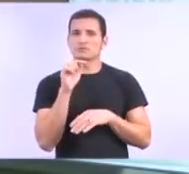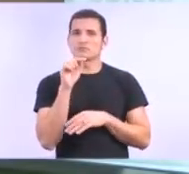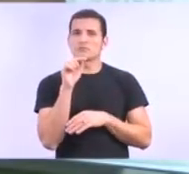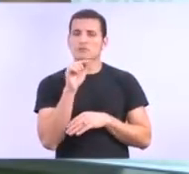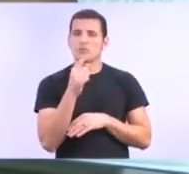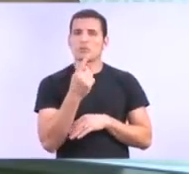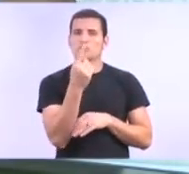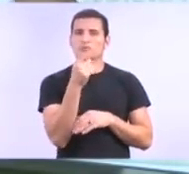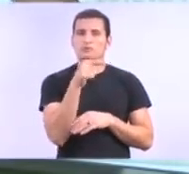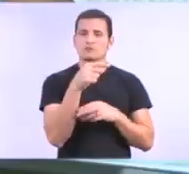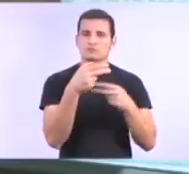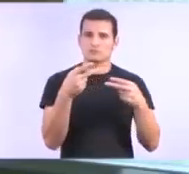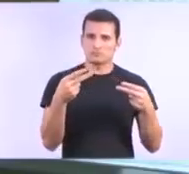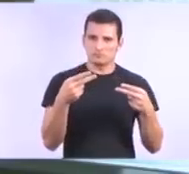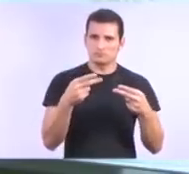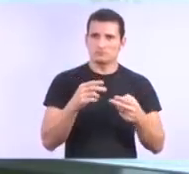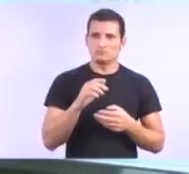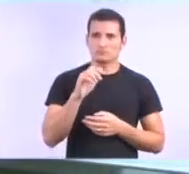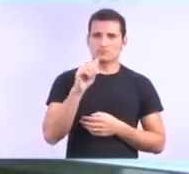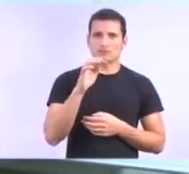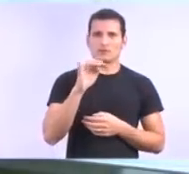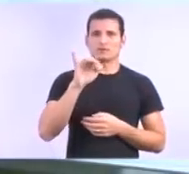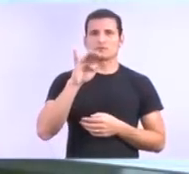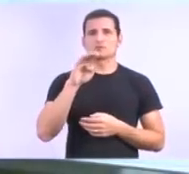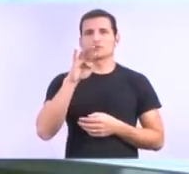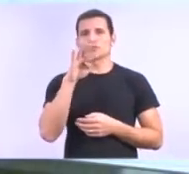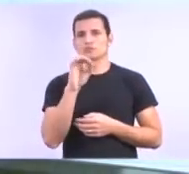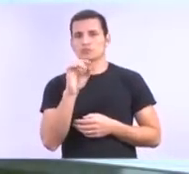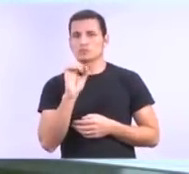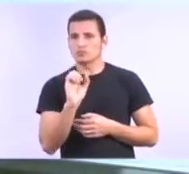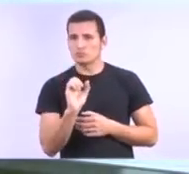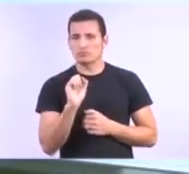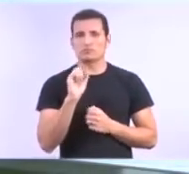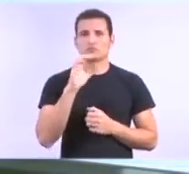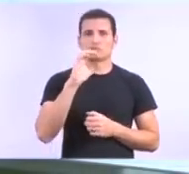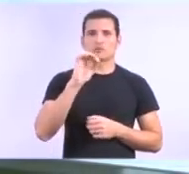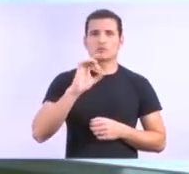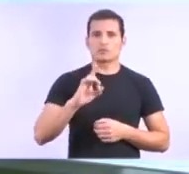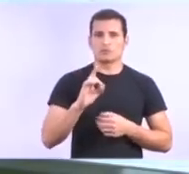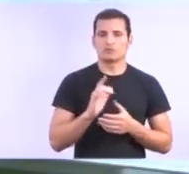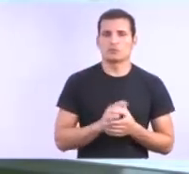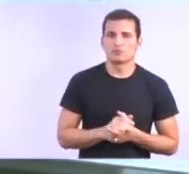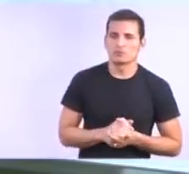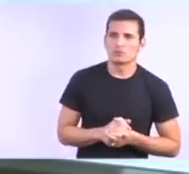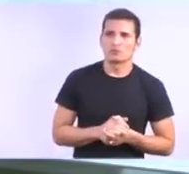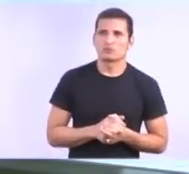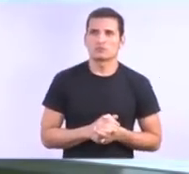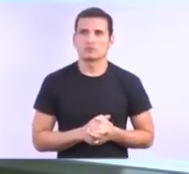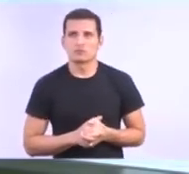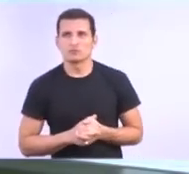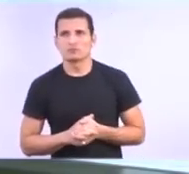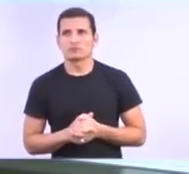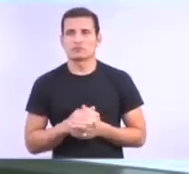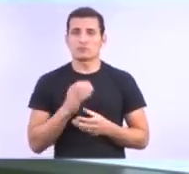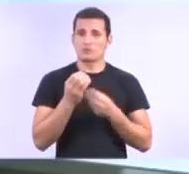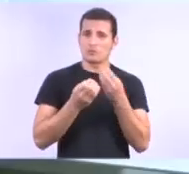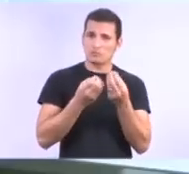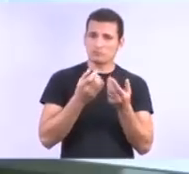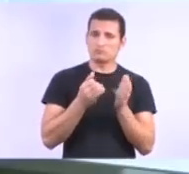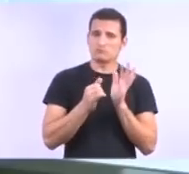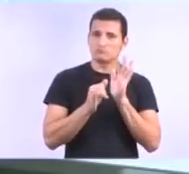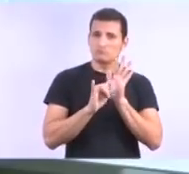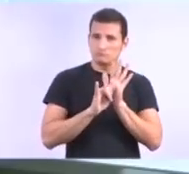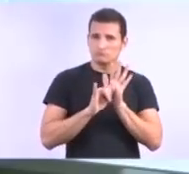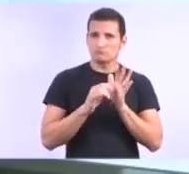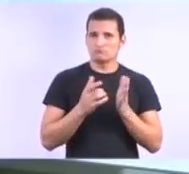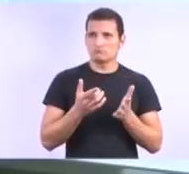aquele objeto. Esse atributo pode se chamar código, esse atributo pode se chamar... como é identidade, a gente